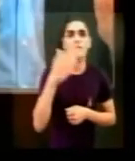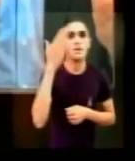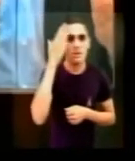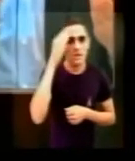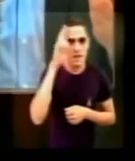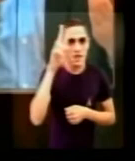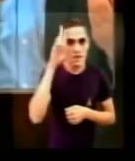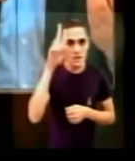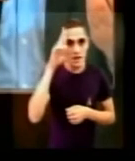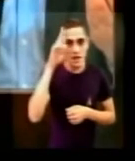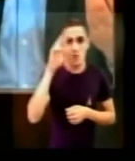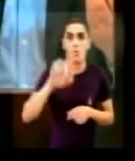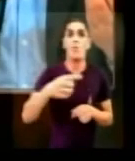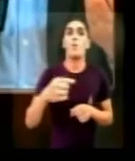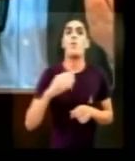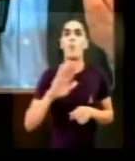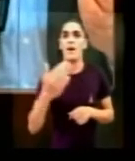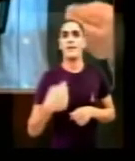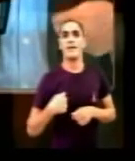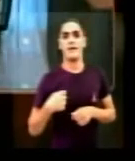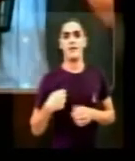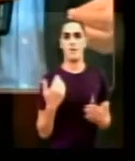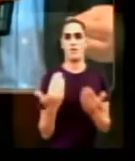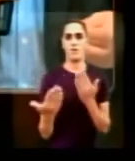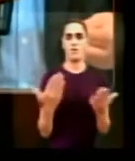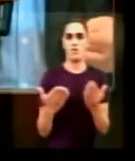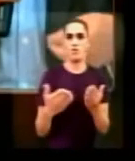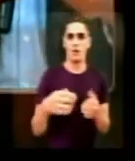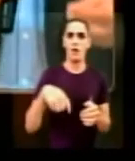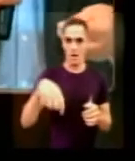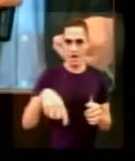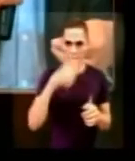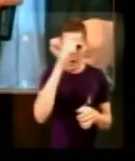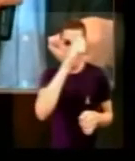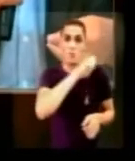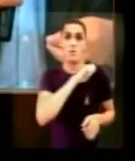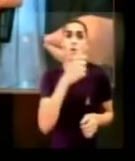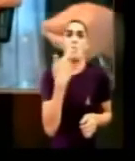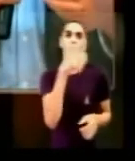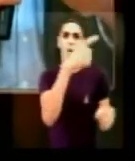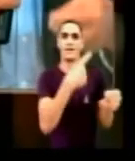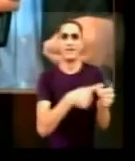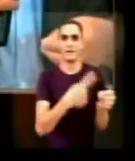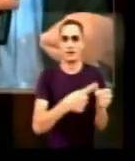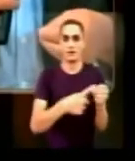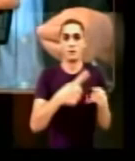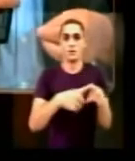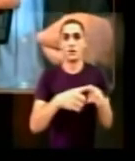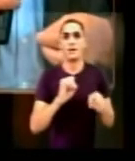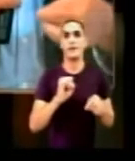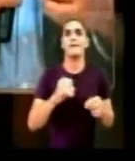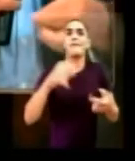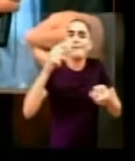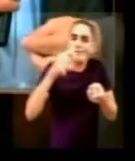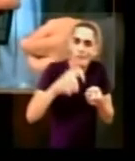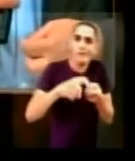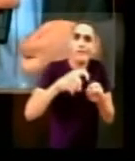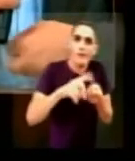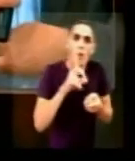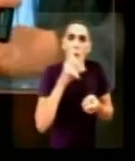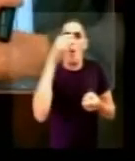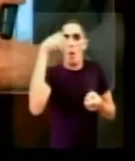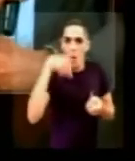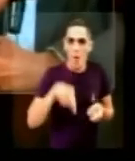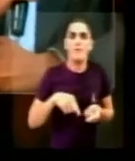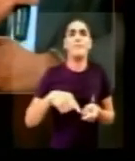uma cidade equivalente. Porque quanto mais você testa, mais casos você vai ter, e mais internações você vai ter, e mais mortes você